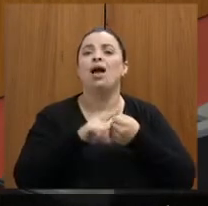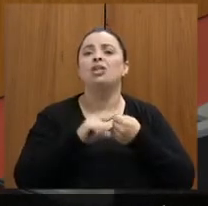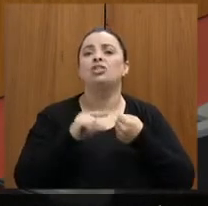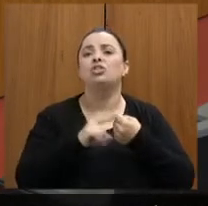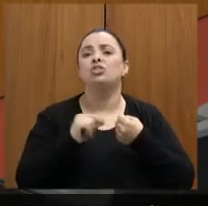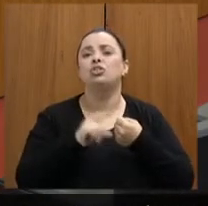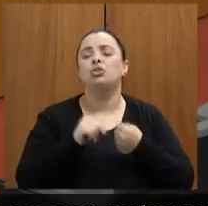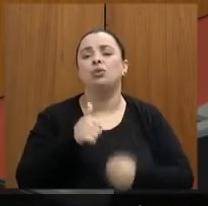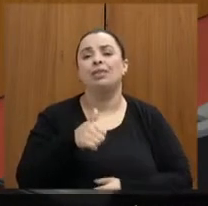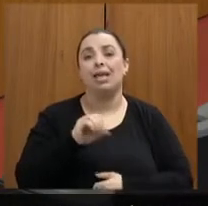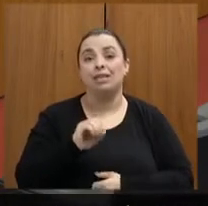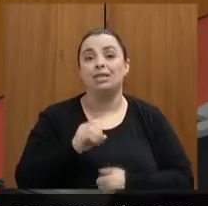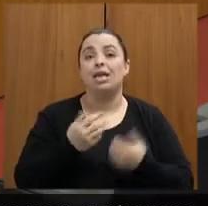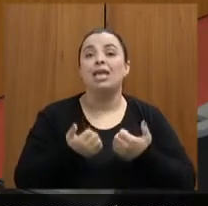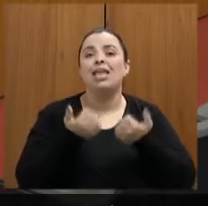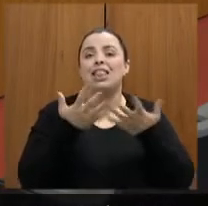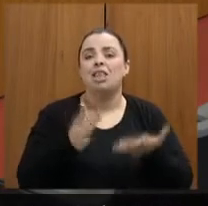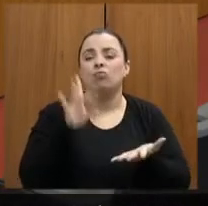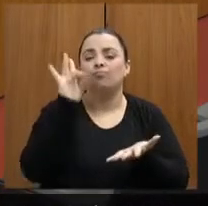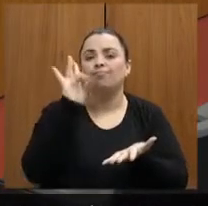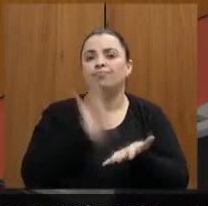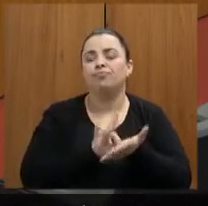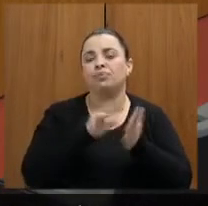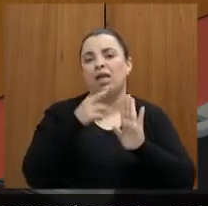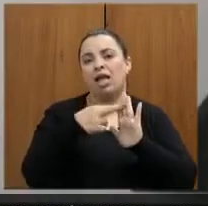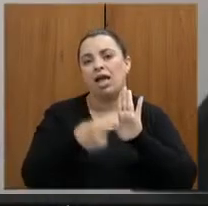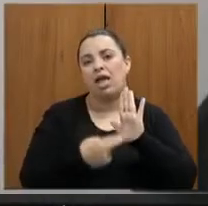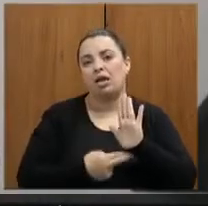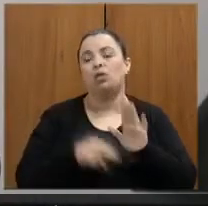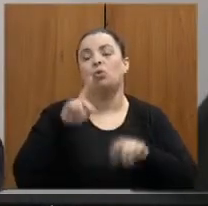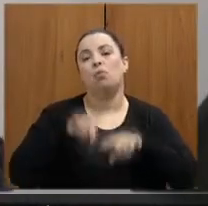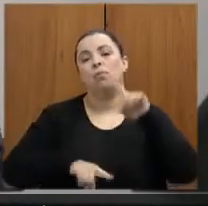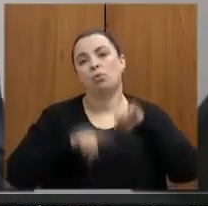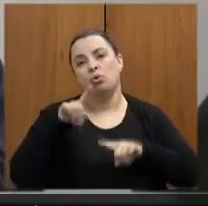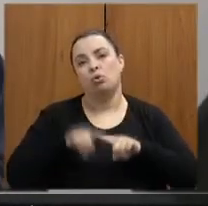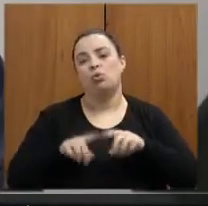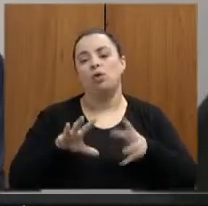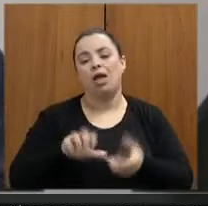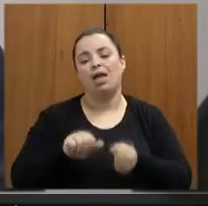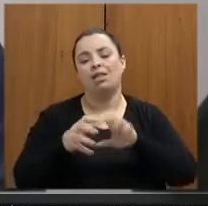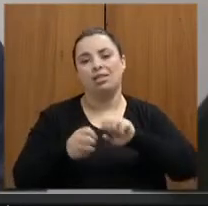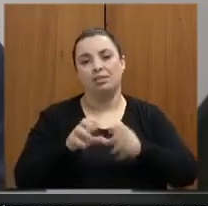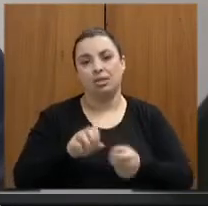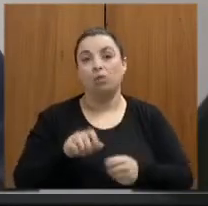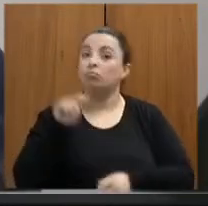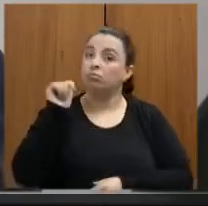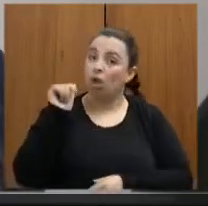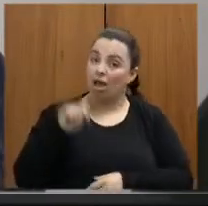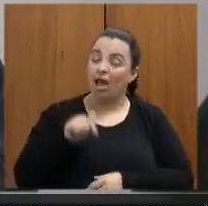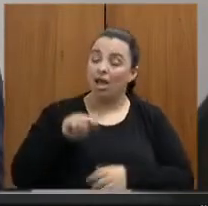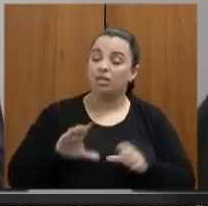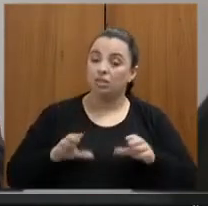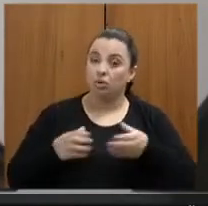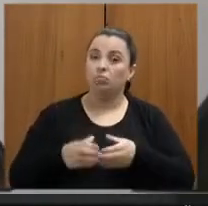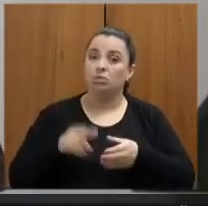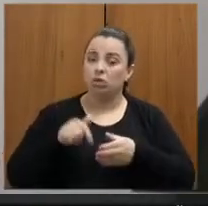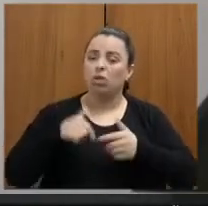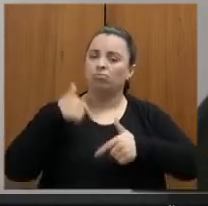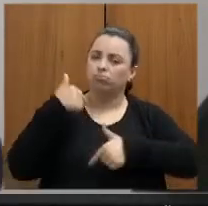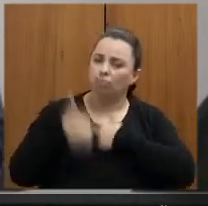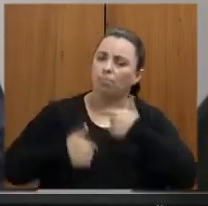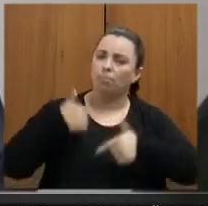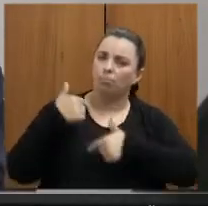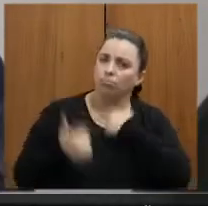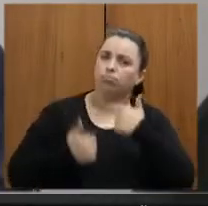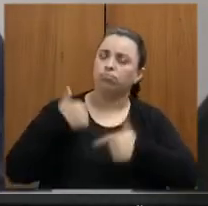artesanal tão essa comissão é ter ido constantemente